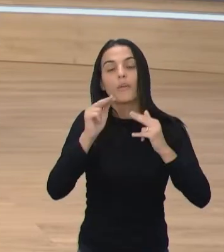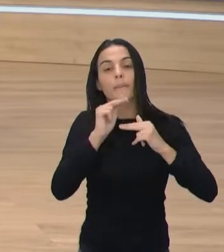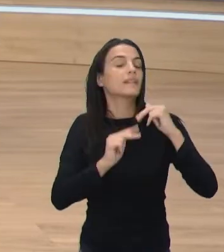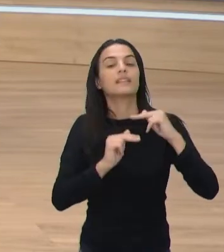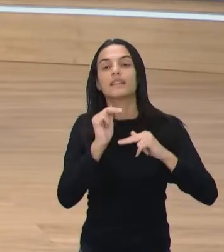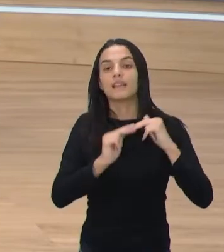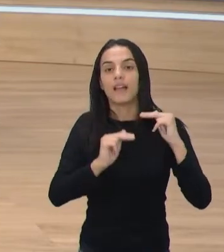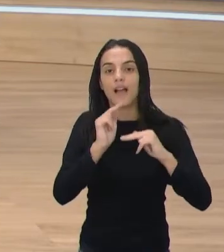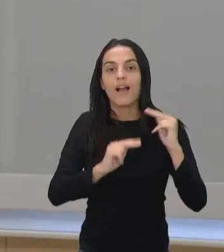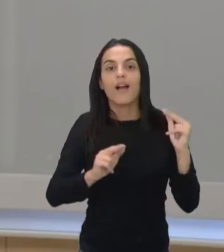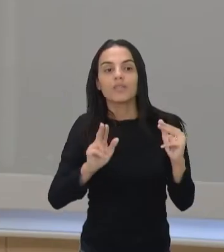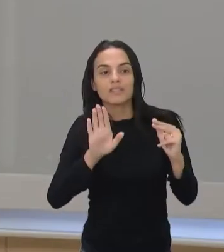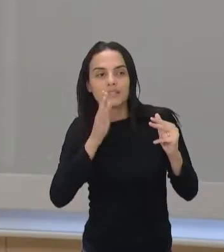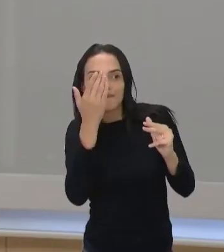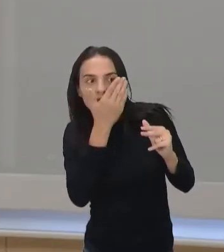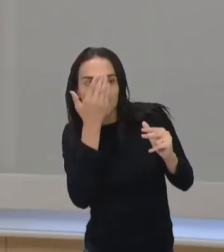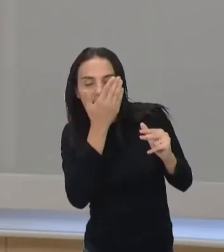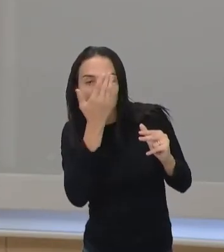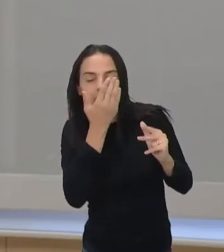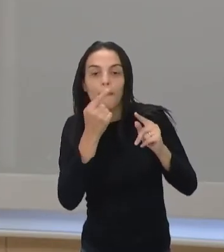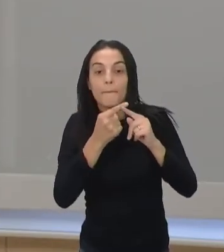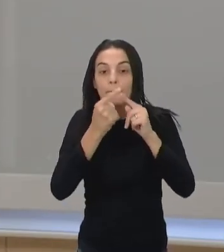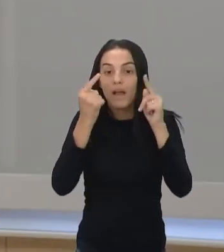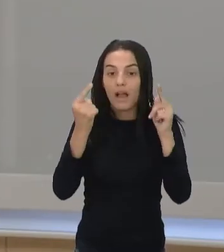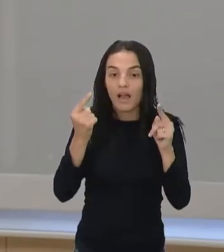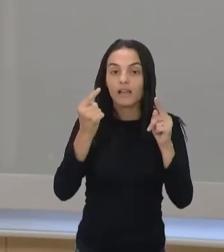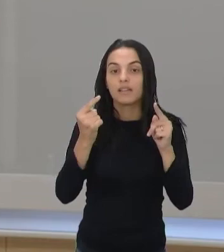material transparente, mas ao ser...